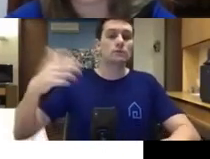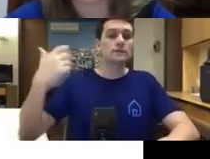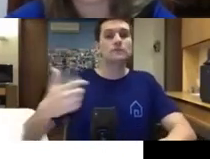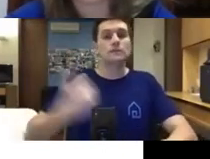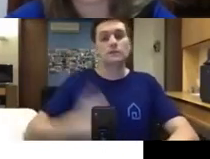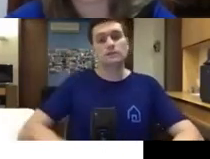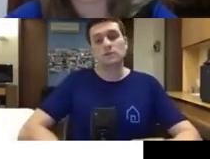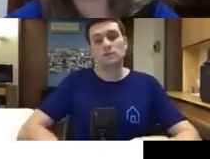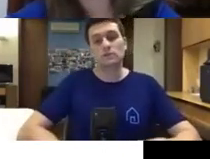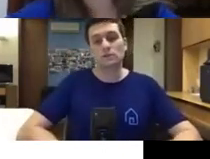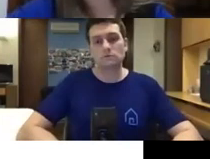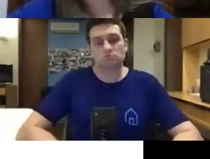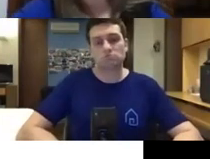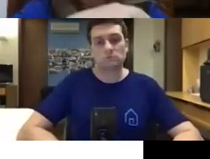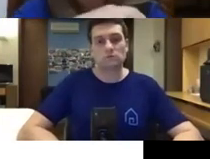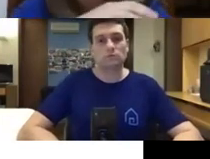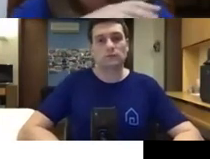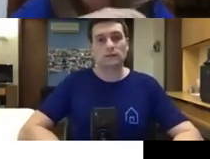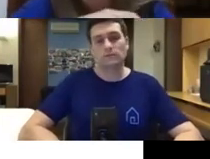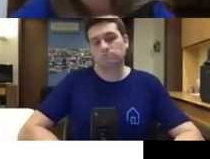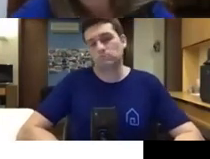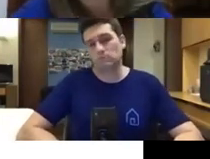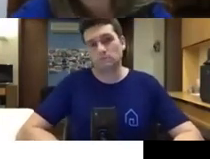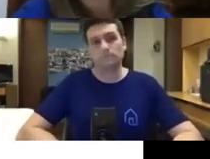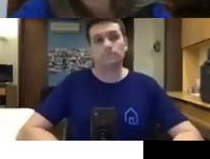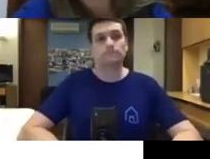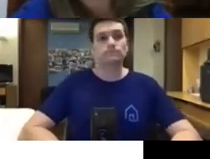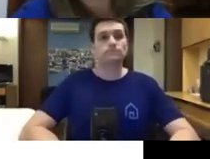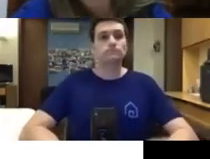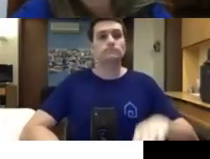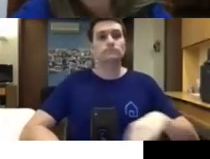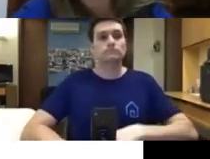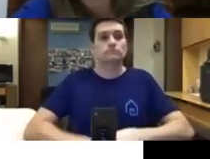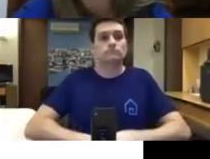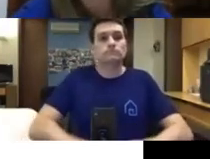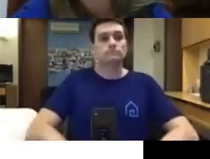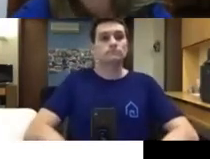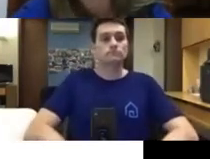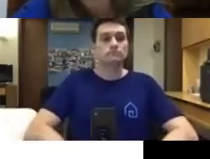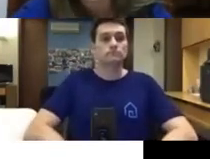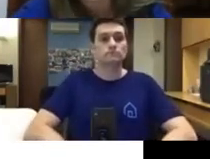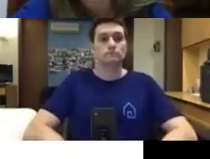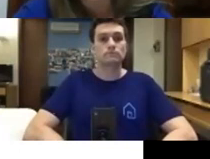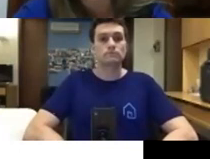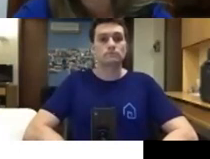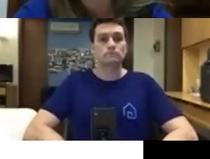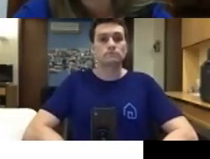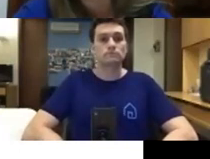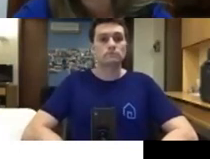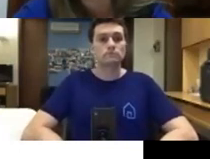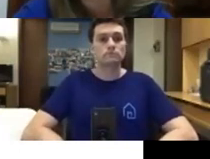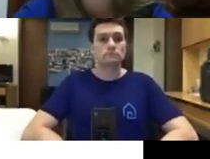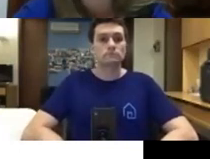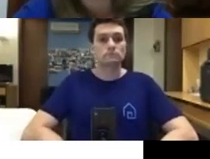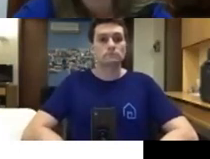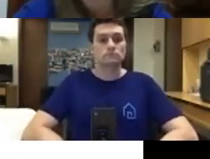Tudo em cima disso. Então, eu acho que até cai de maduro, né, Vanessa, fazer uma live só sobre